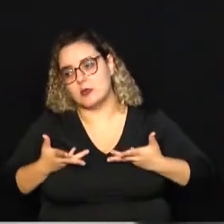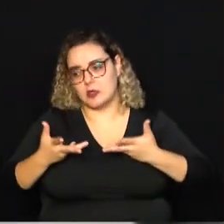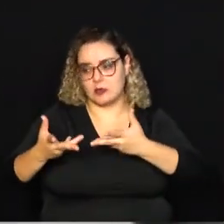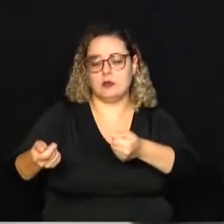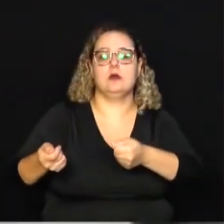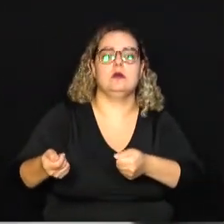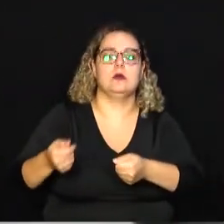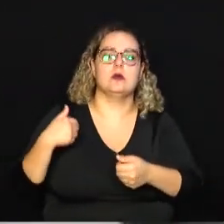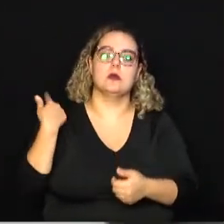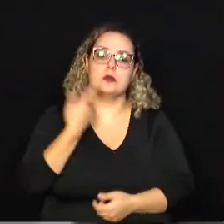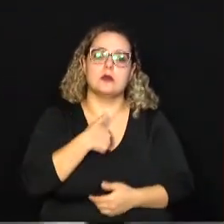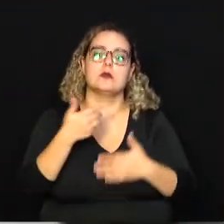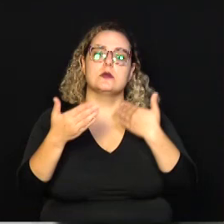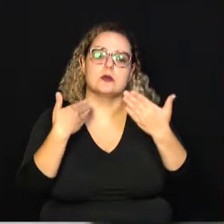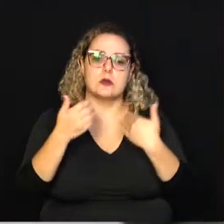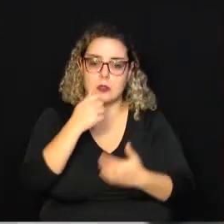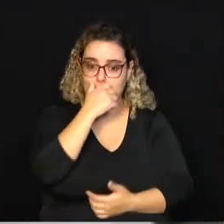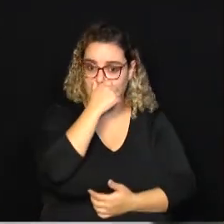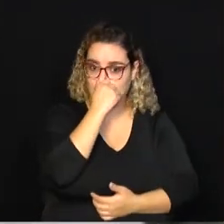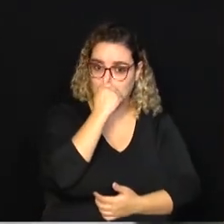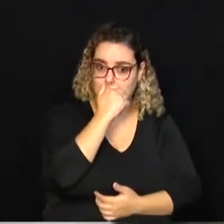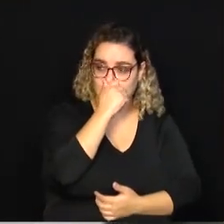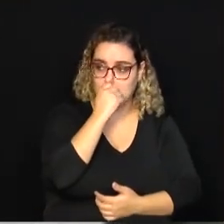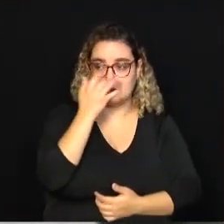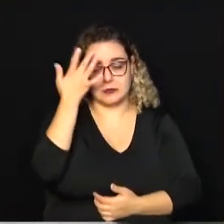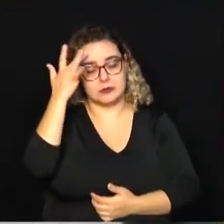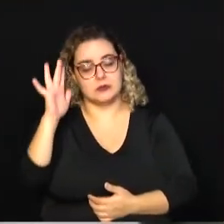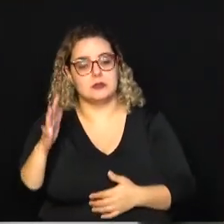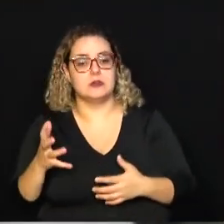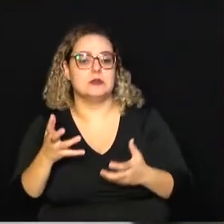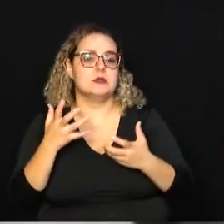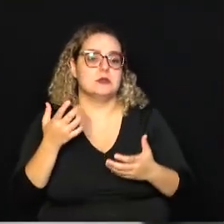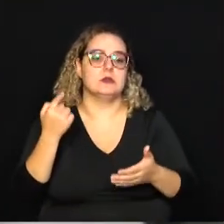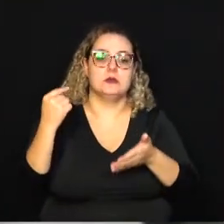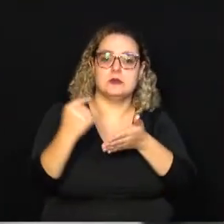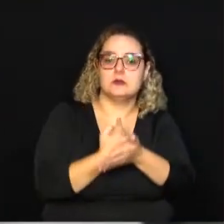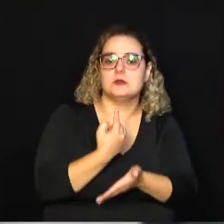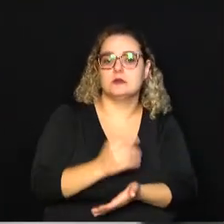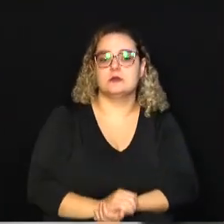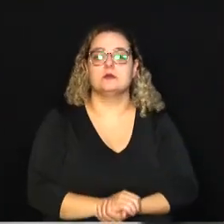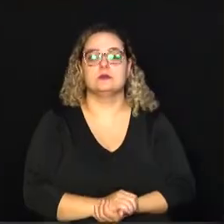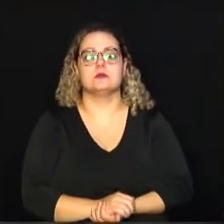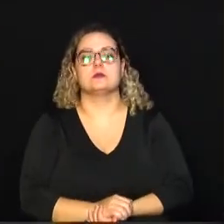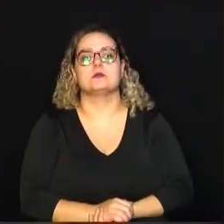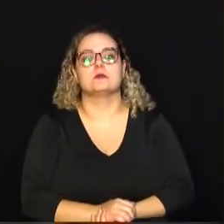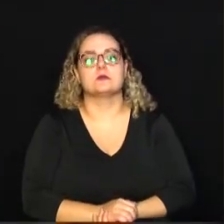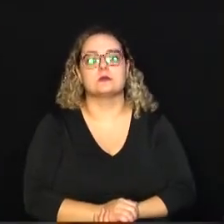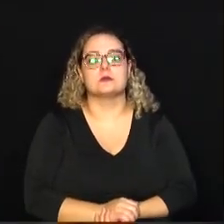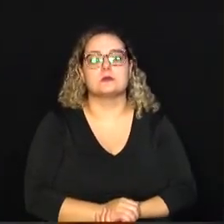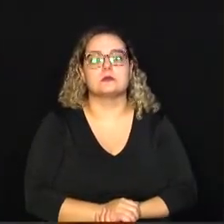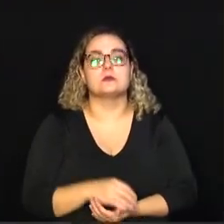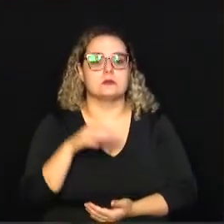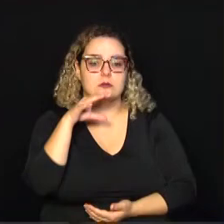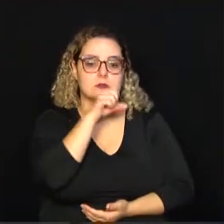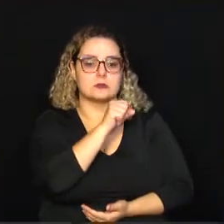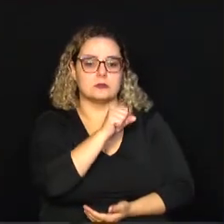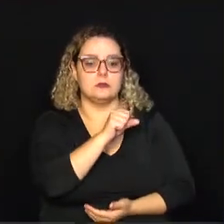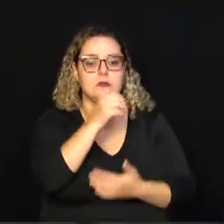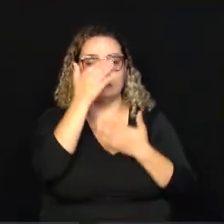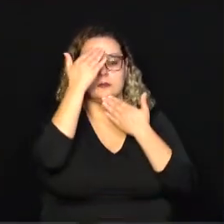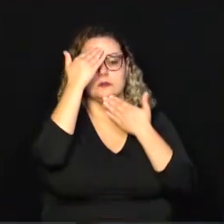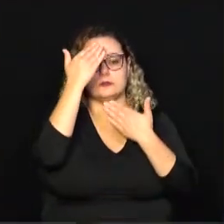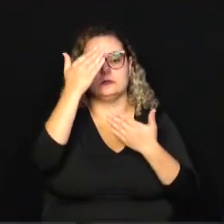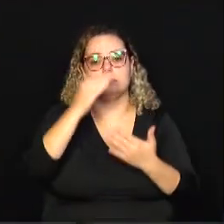da gente poder conversar aqui. Não sei se tem mais alguma coisa que vocês queiram perguntar. Não, é rapidinho, a gente agradece,